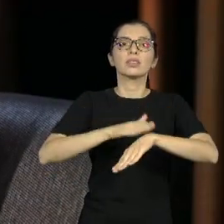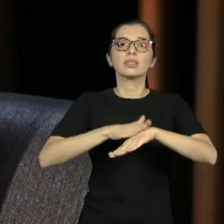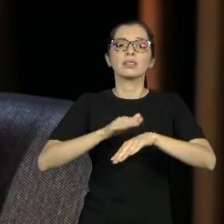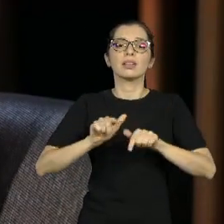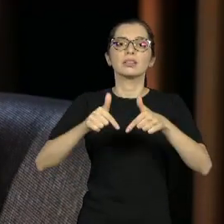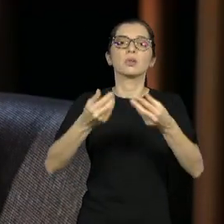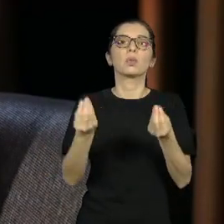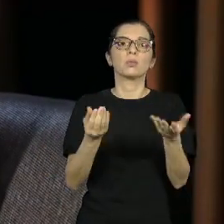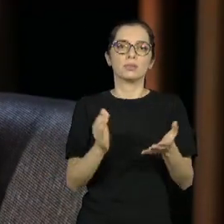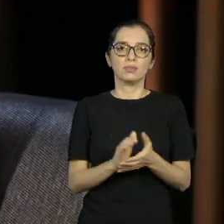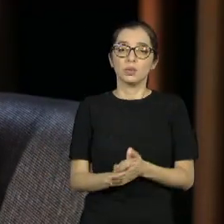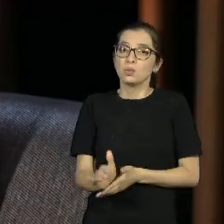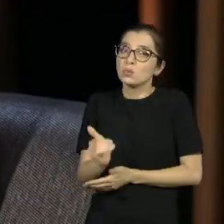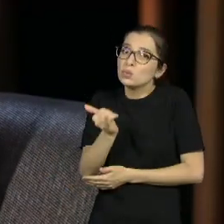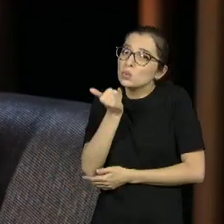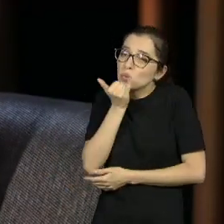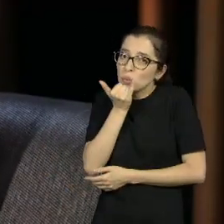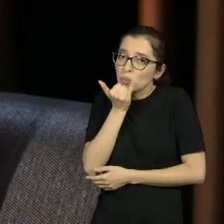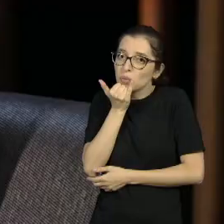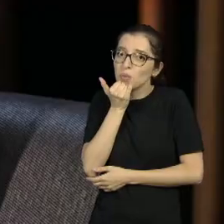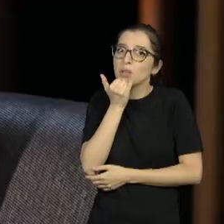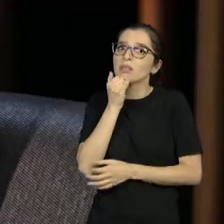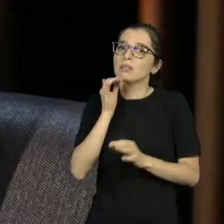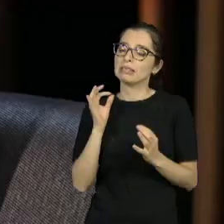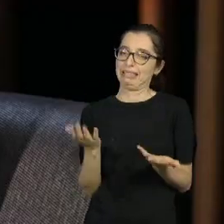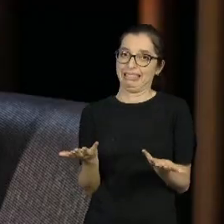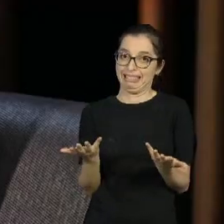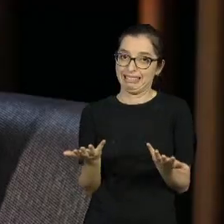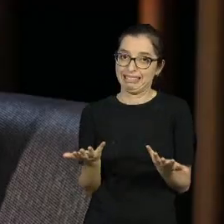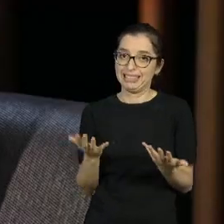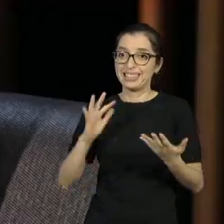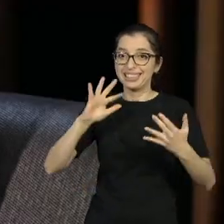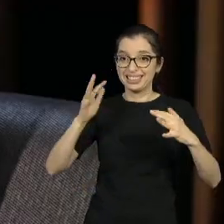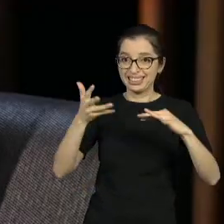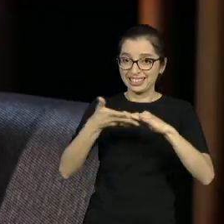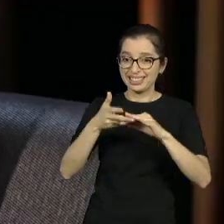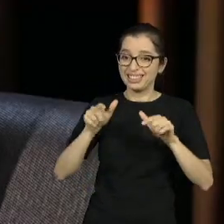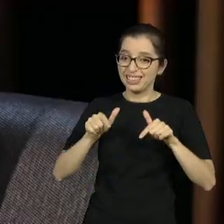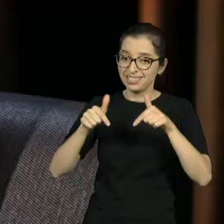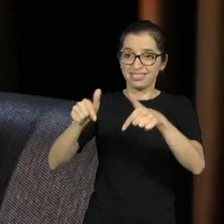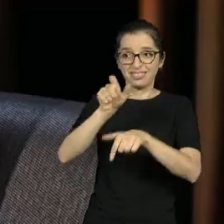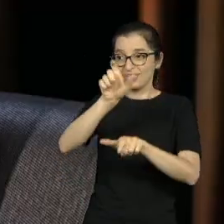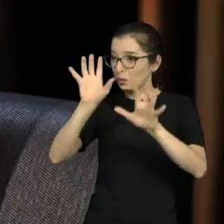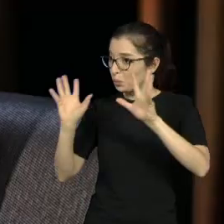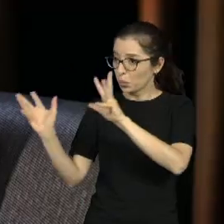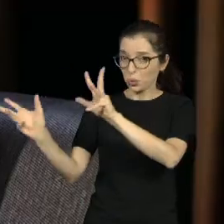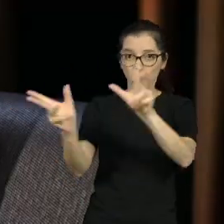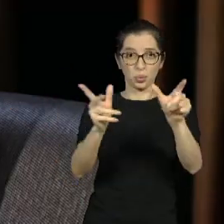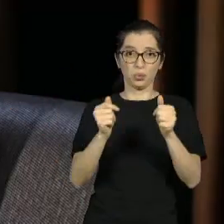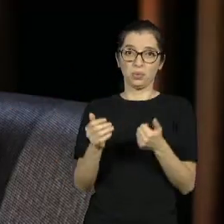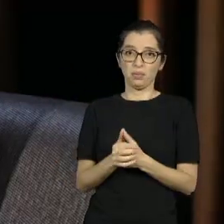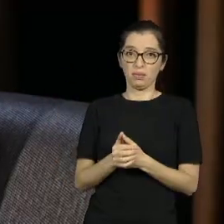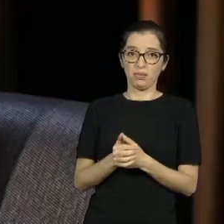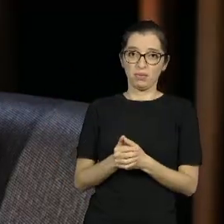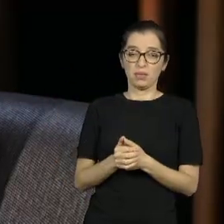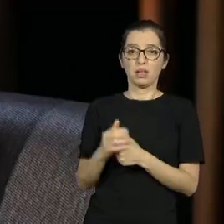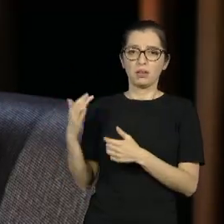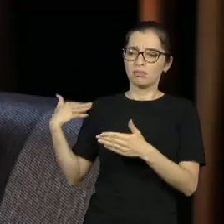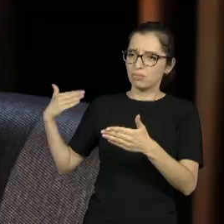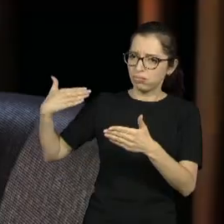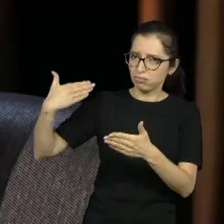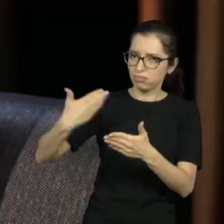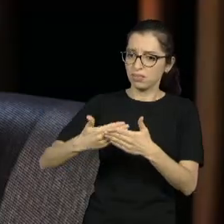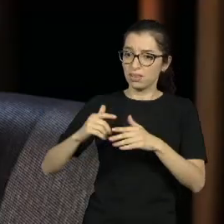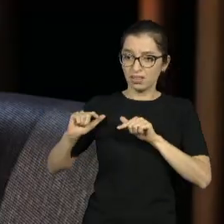é cidadania é bom eu gosto né cidadania é uma franquia da da República é o